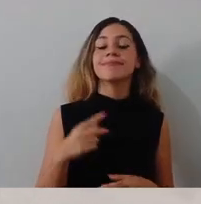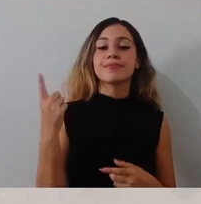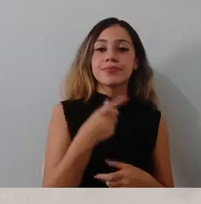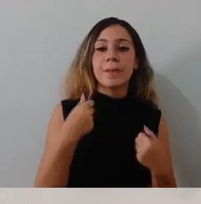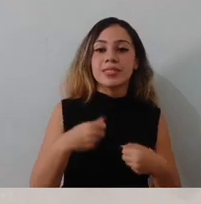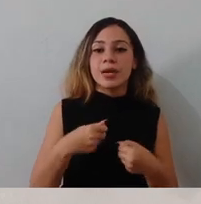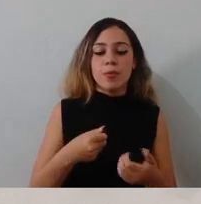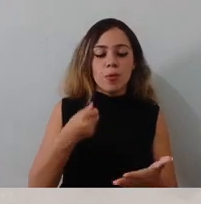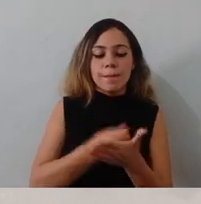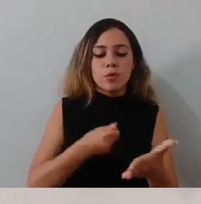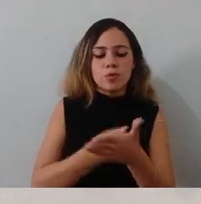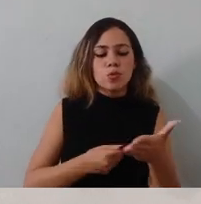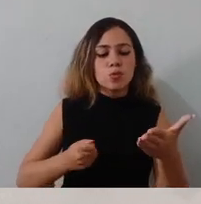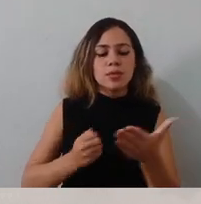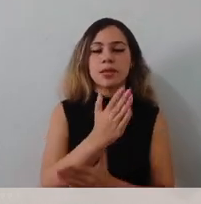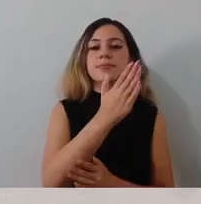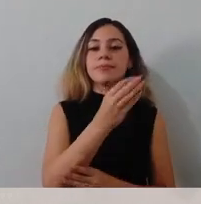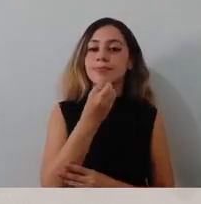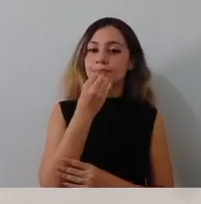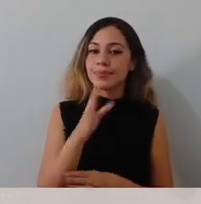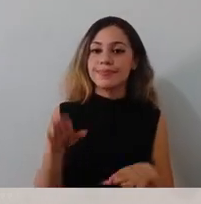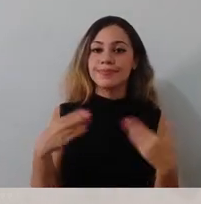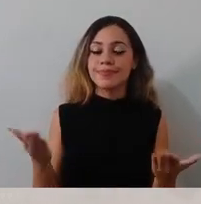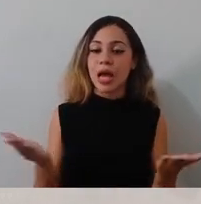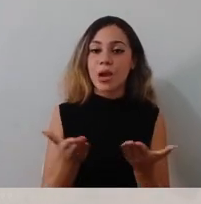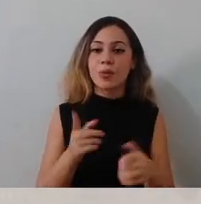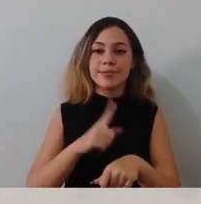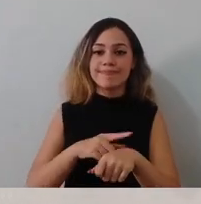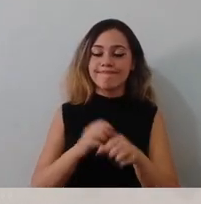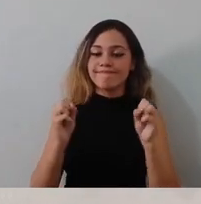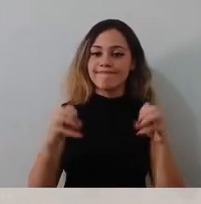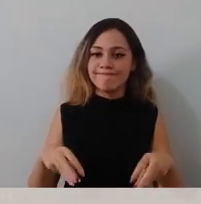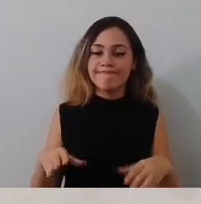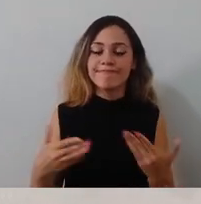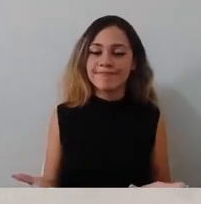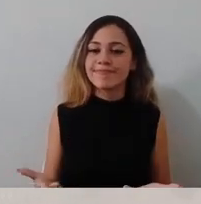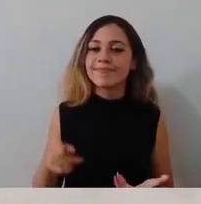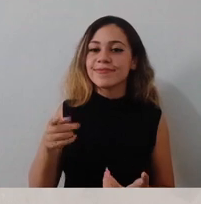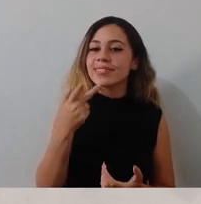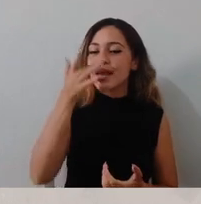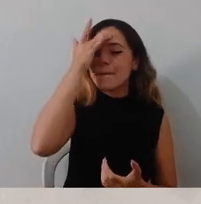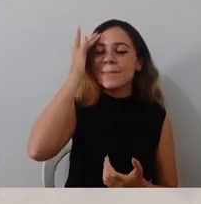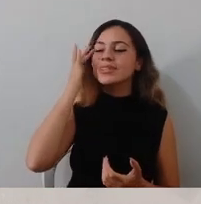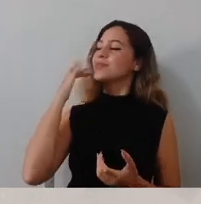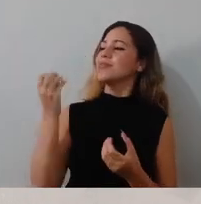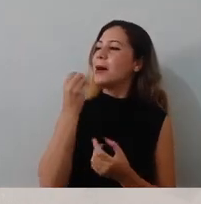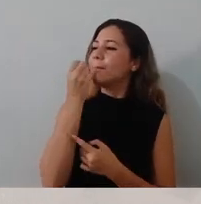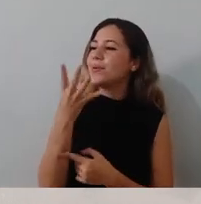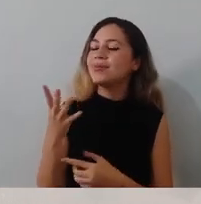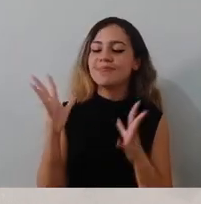Vamos quebrar esses preconceitos. Quebrar esses preconceitos. Débora, já estamos com o tempo estourado. Uma pena, porque você é uma